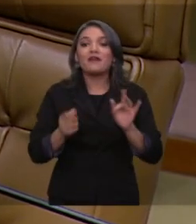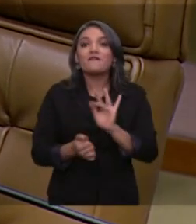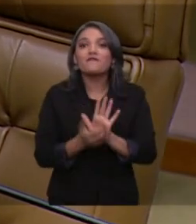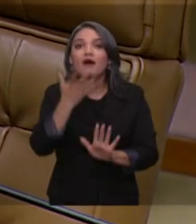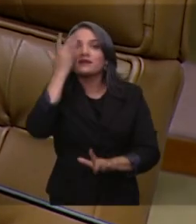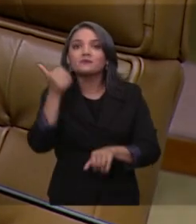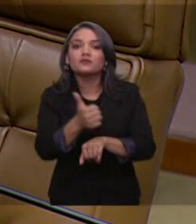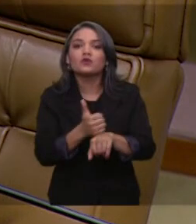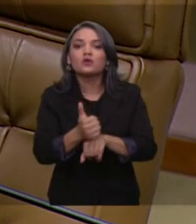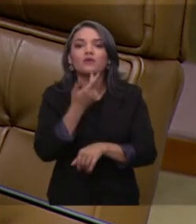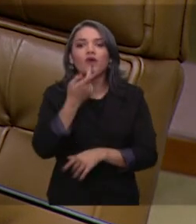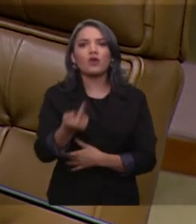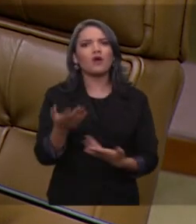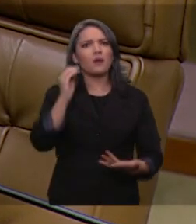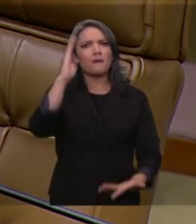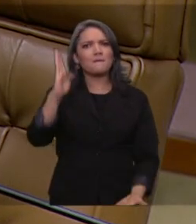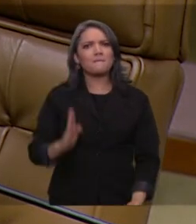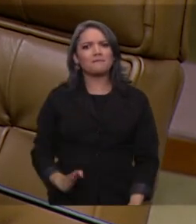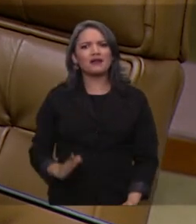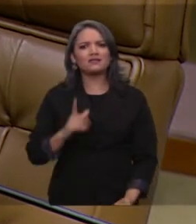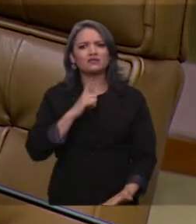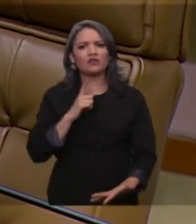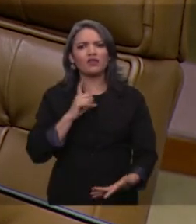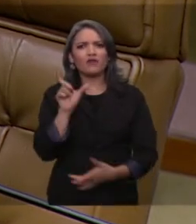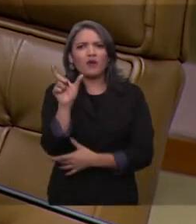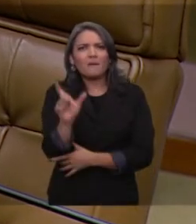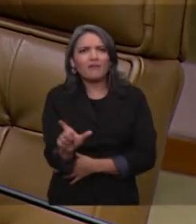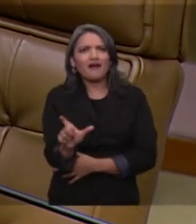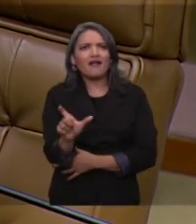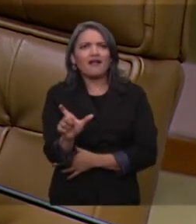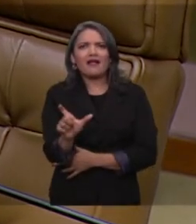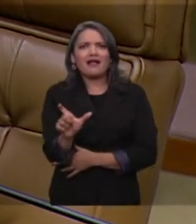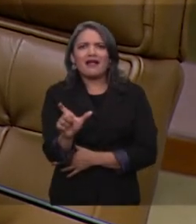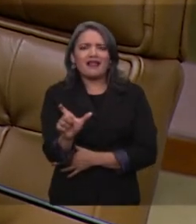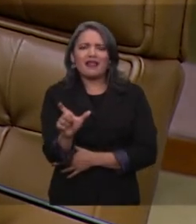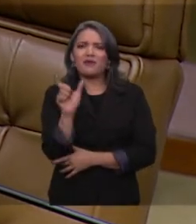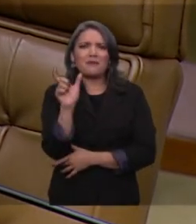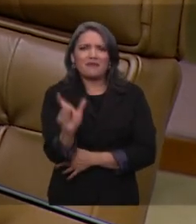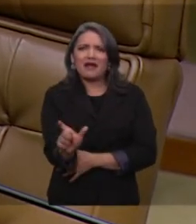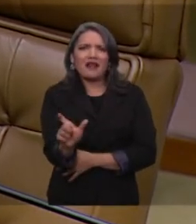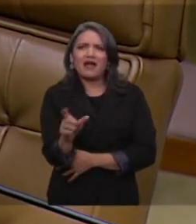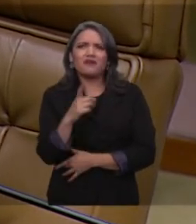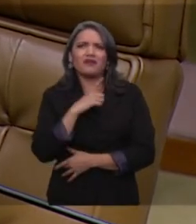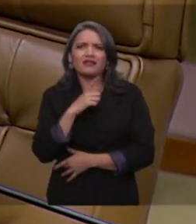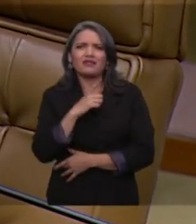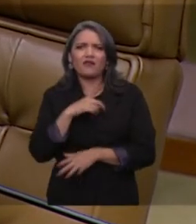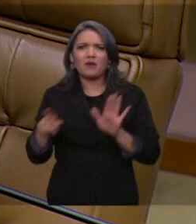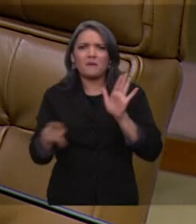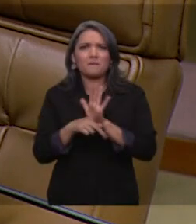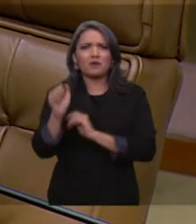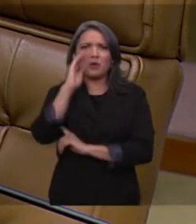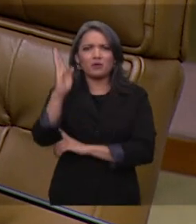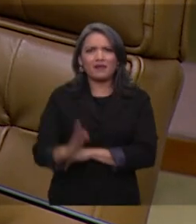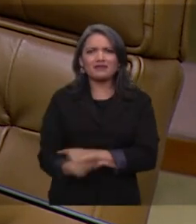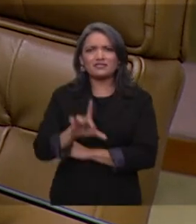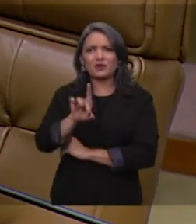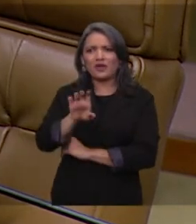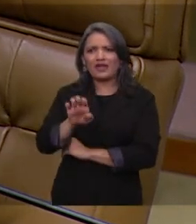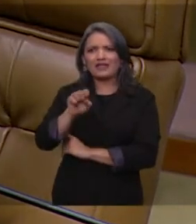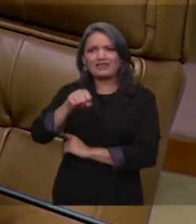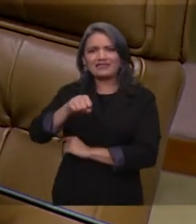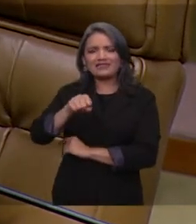com razão que o Brasil acabou abandonando um termo que era bem brasileiro, né? A ideia do desquite, para usar